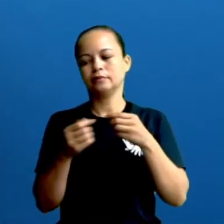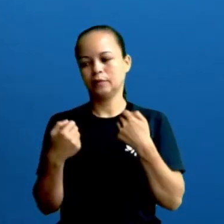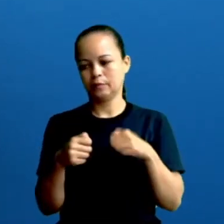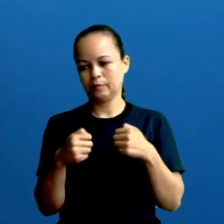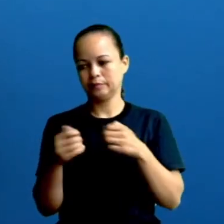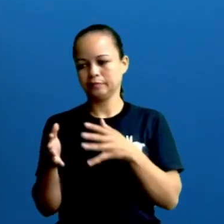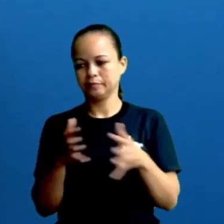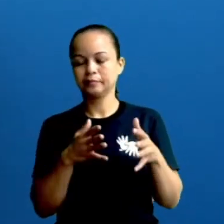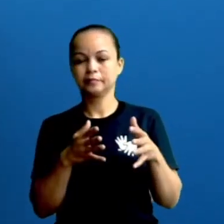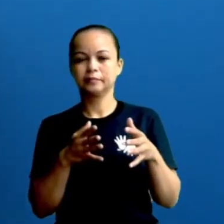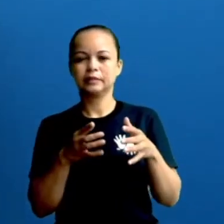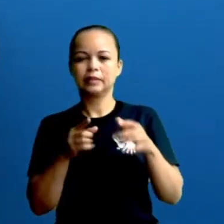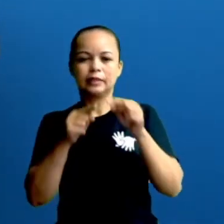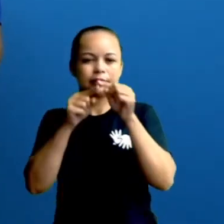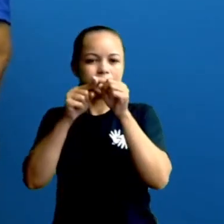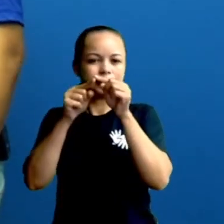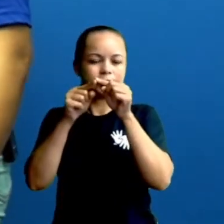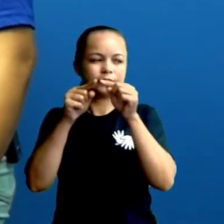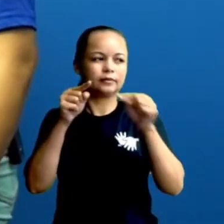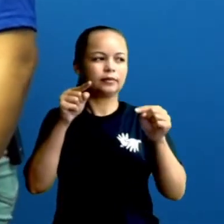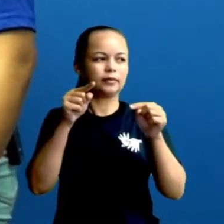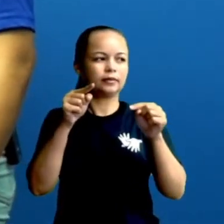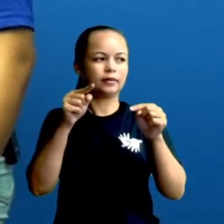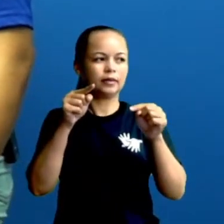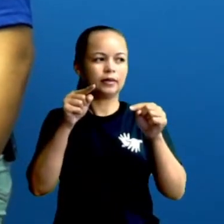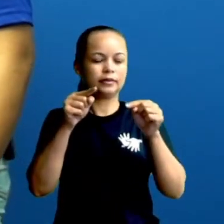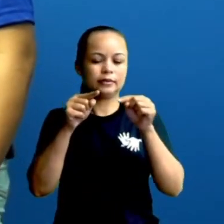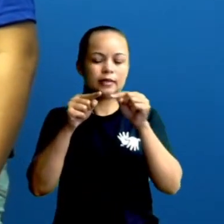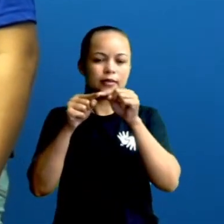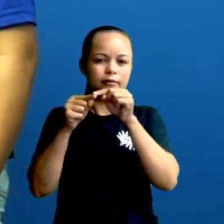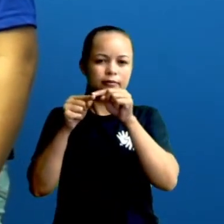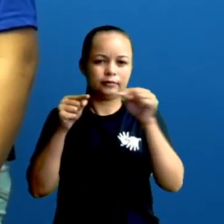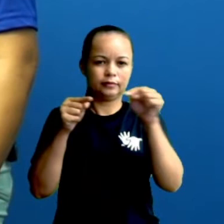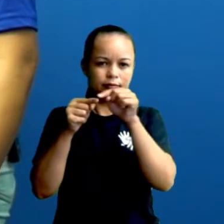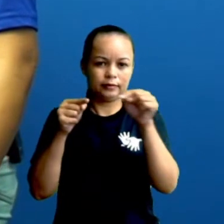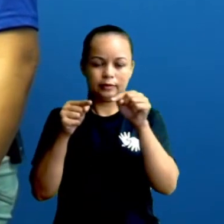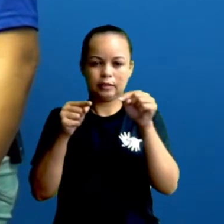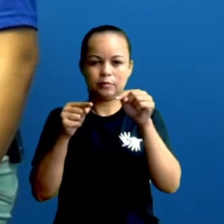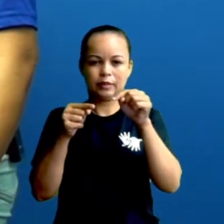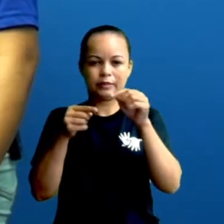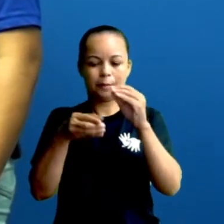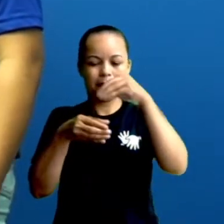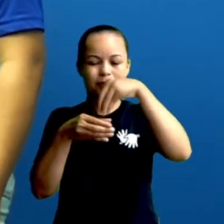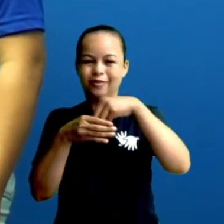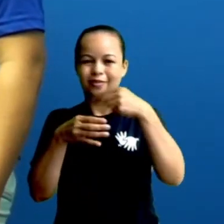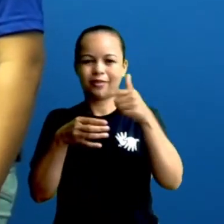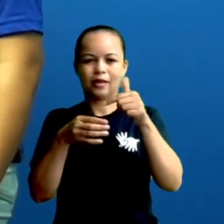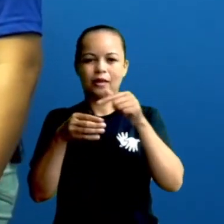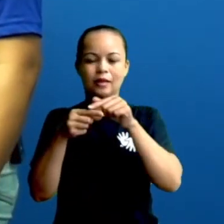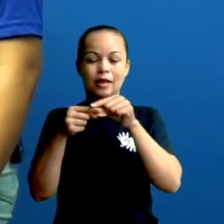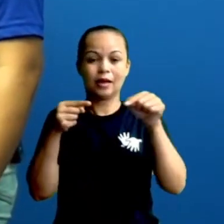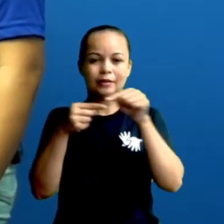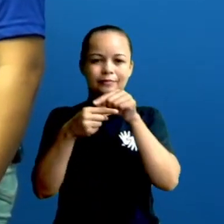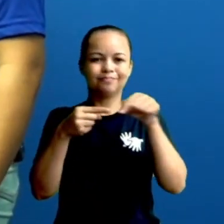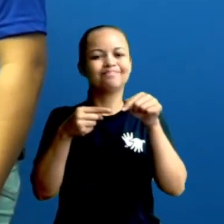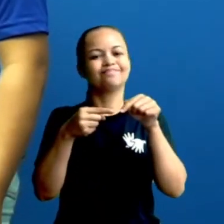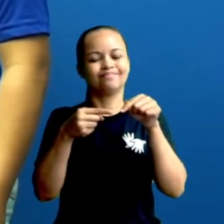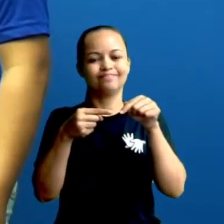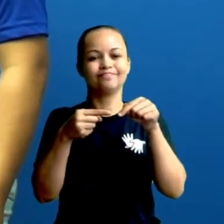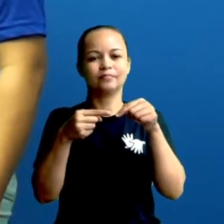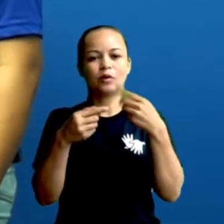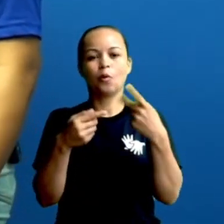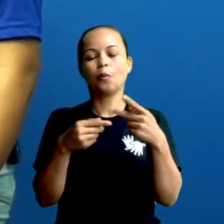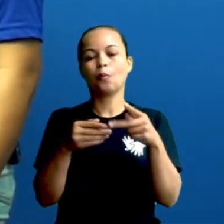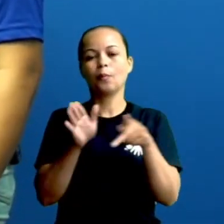segmento daqui para aqui, ó, nessa lateral, sem passar pelo centro da figura, eu estou fazendo a própria lateral, o